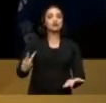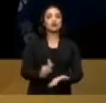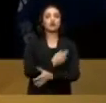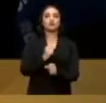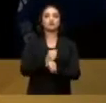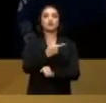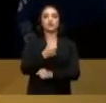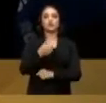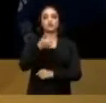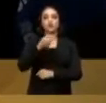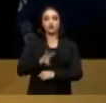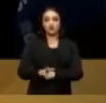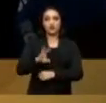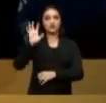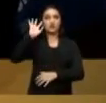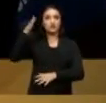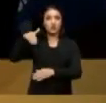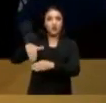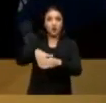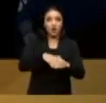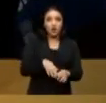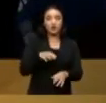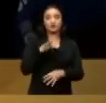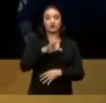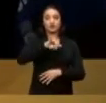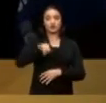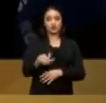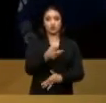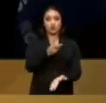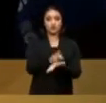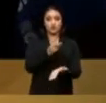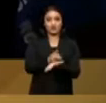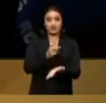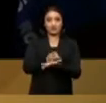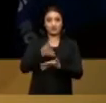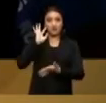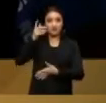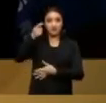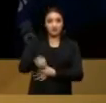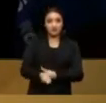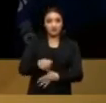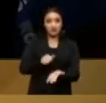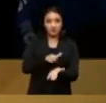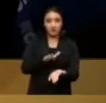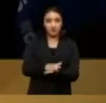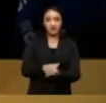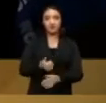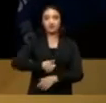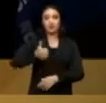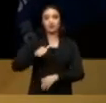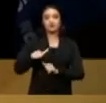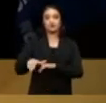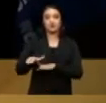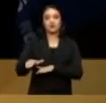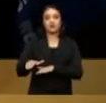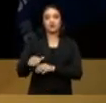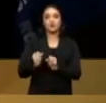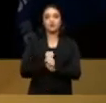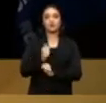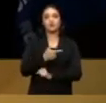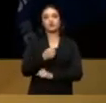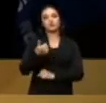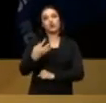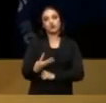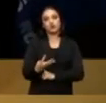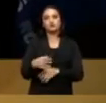do Tribunal de Justiça, que manteve a sentença, foi publicado em 1º de setembro de 2014, há de se reconhecer que se operou